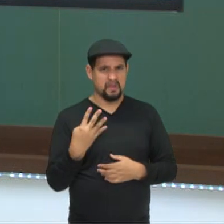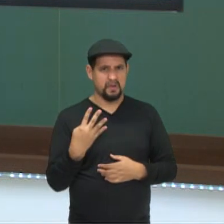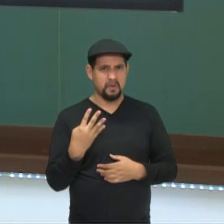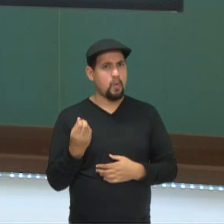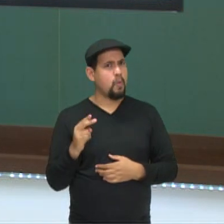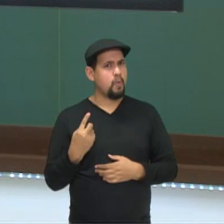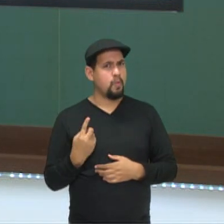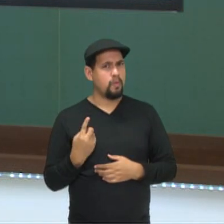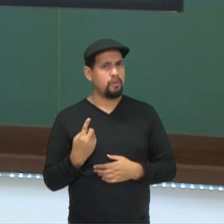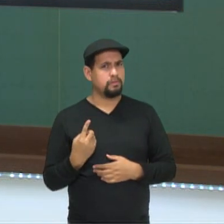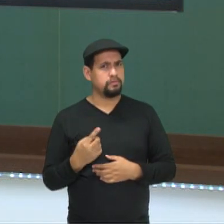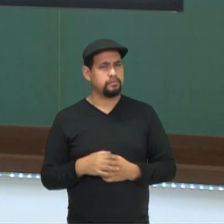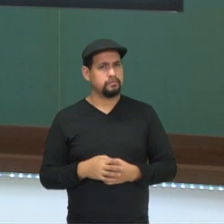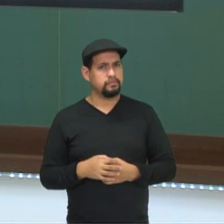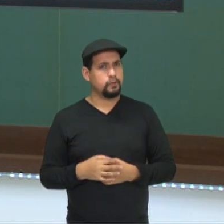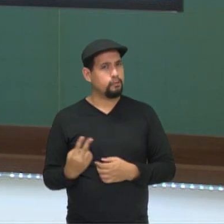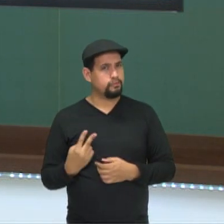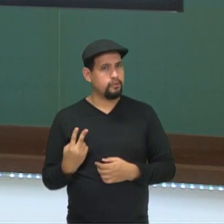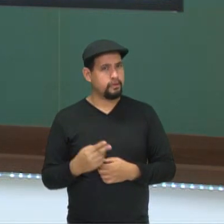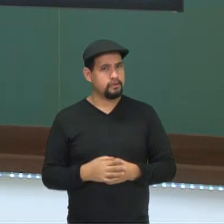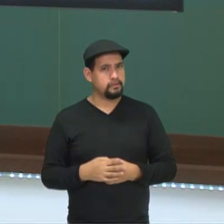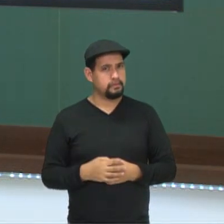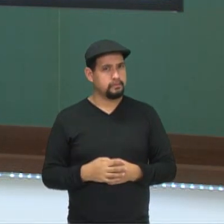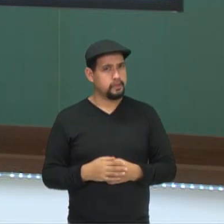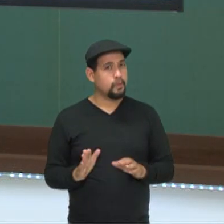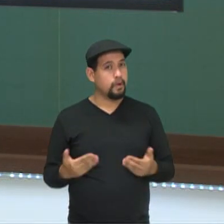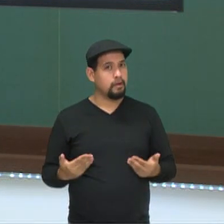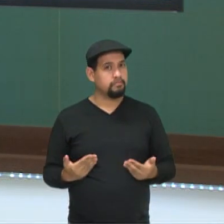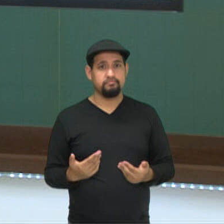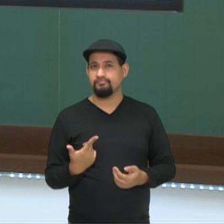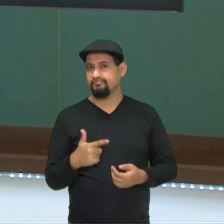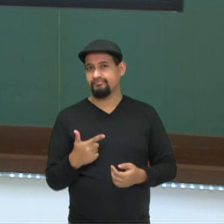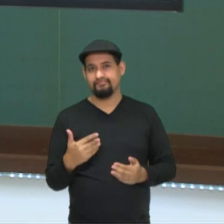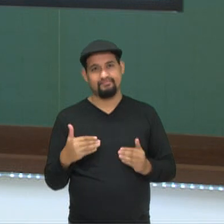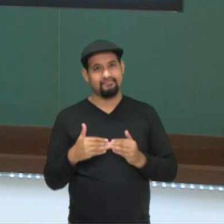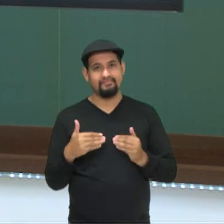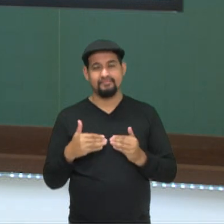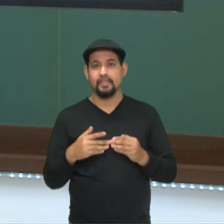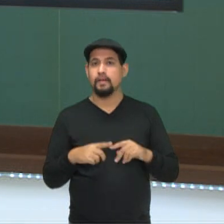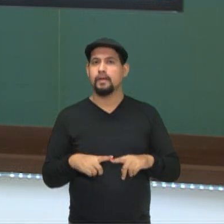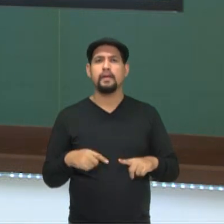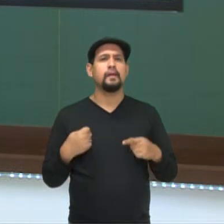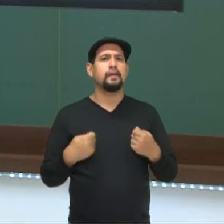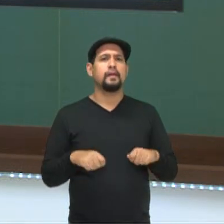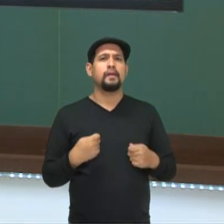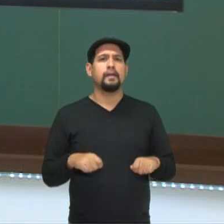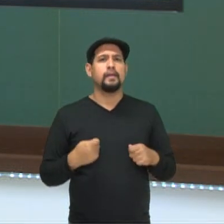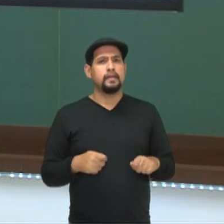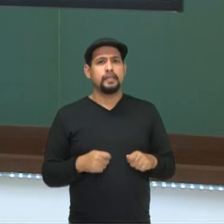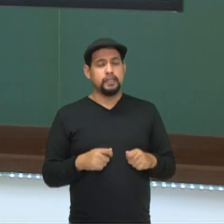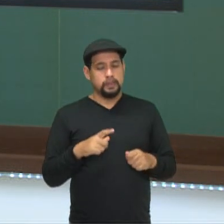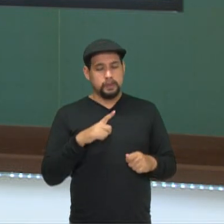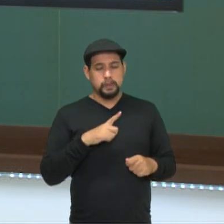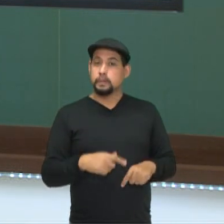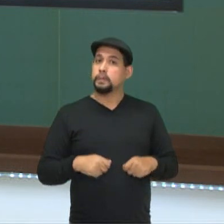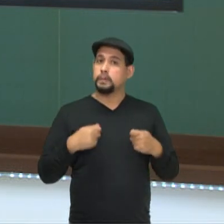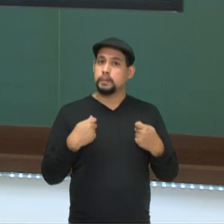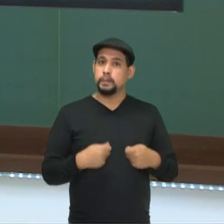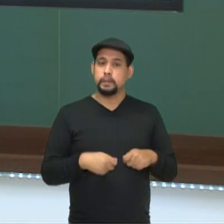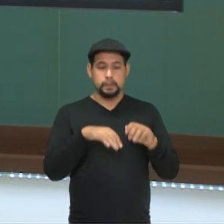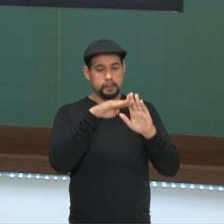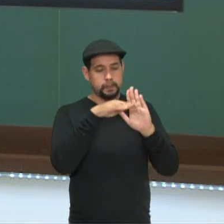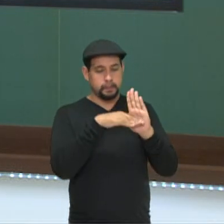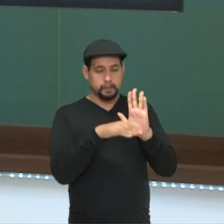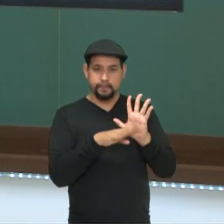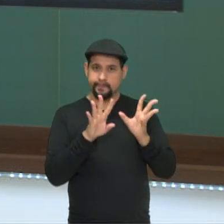você é um os dois não tem como então eu preciso escrever necessariamente